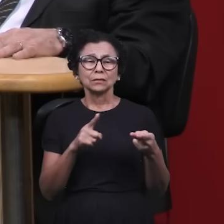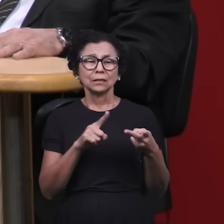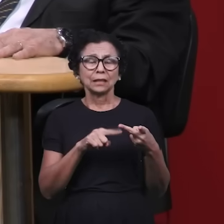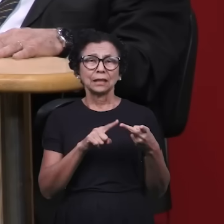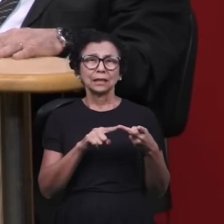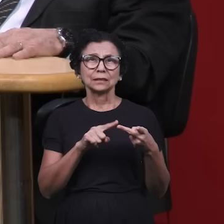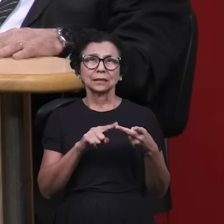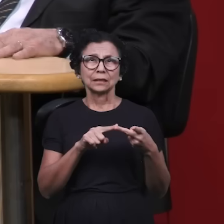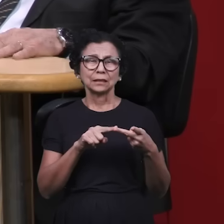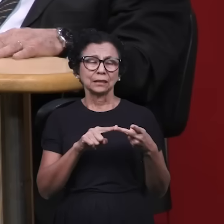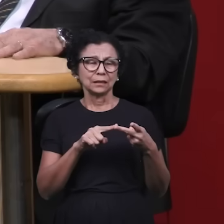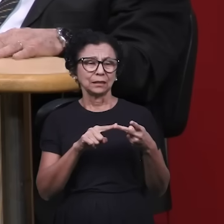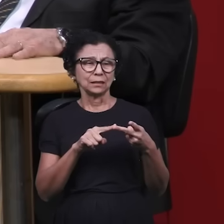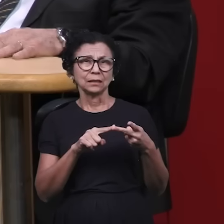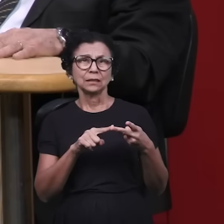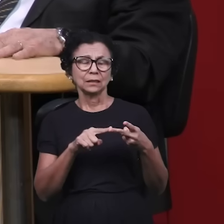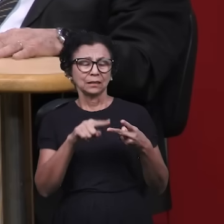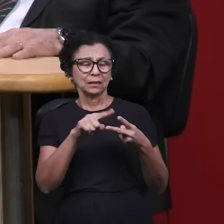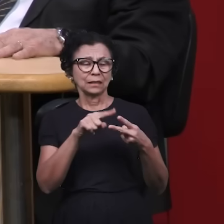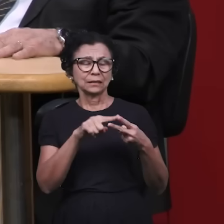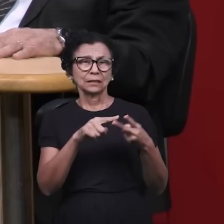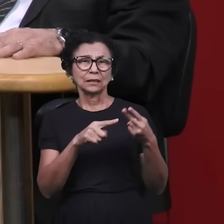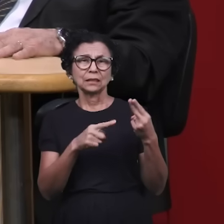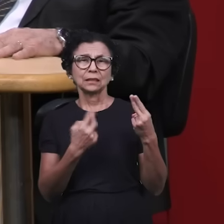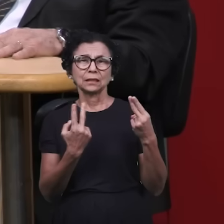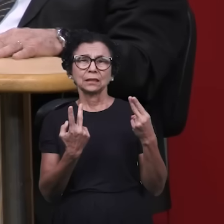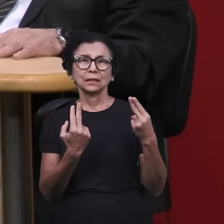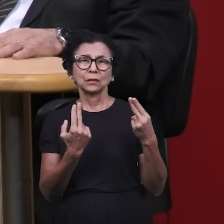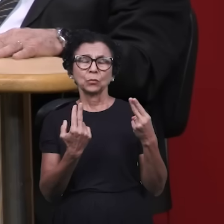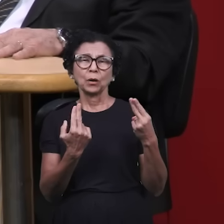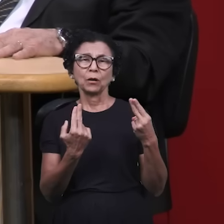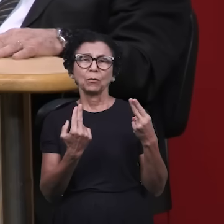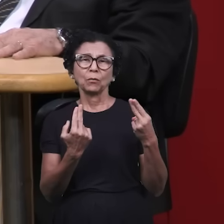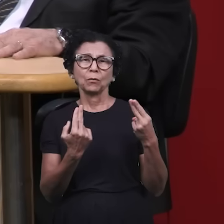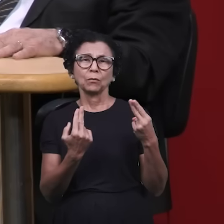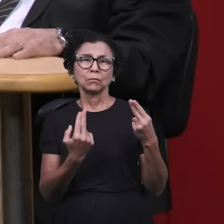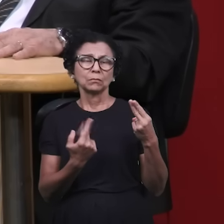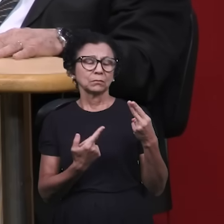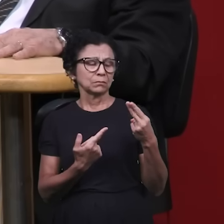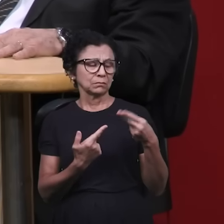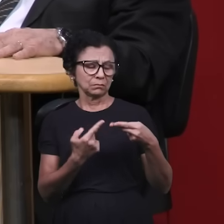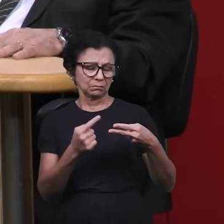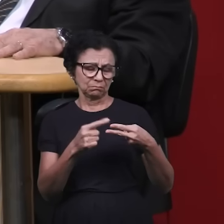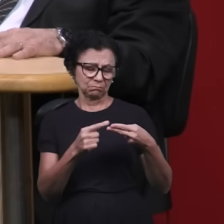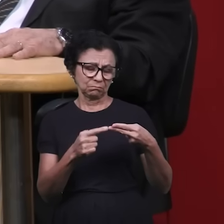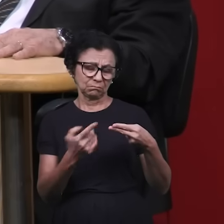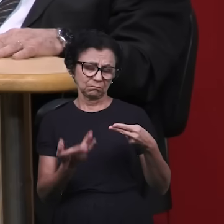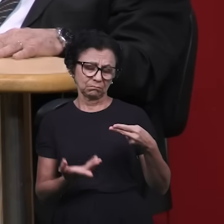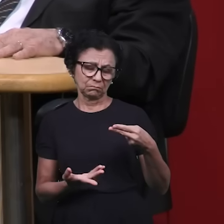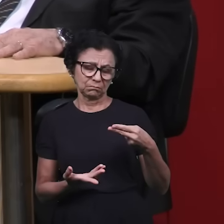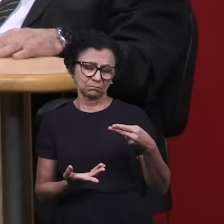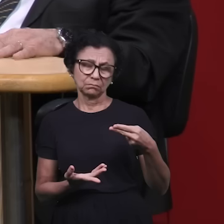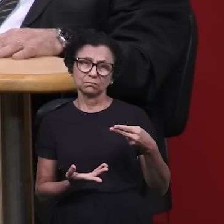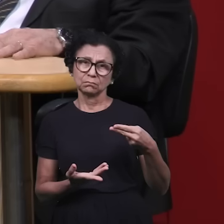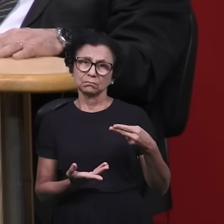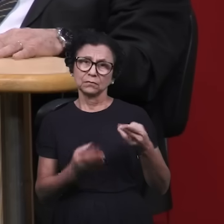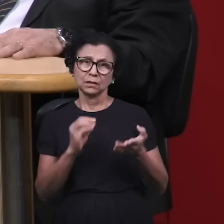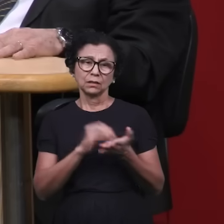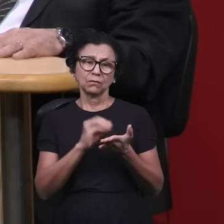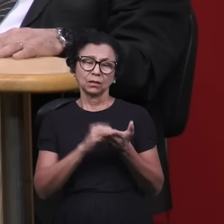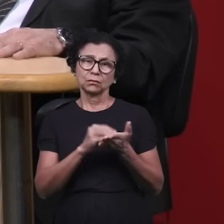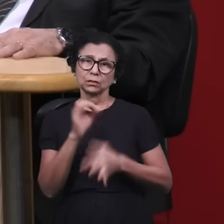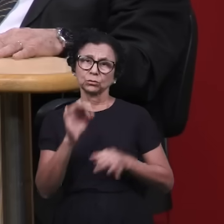essa pessoa aqui e essa aqui e colocar no mesmo lugar, poxa. Entendeu? Quer dizer, então seria um julgamento